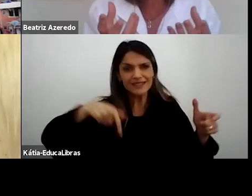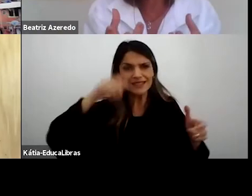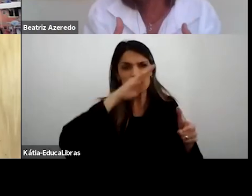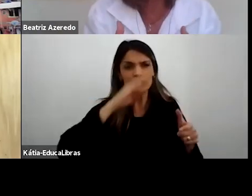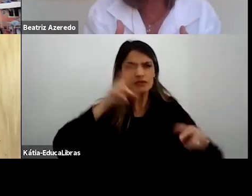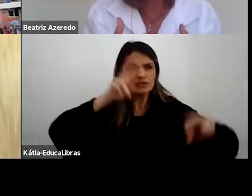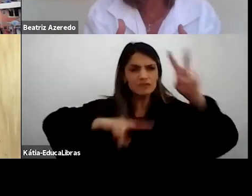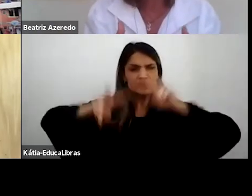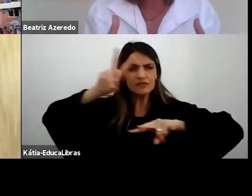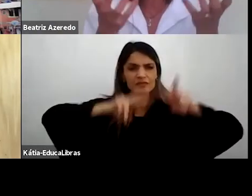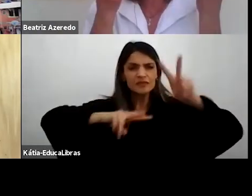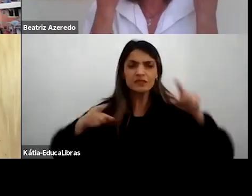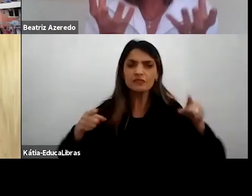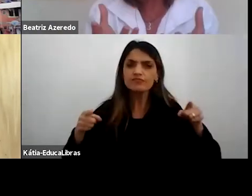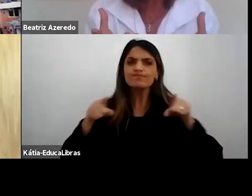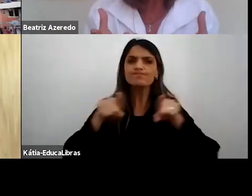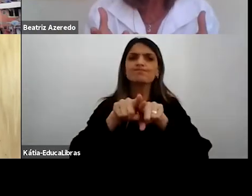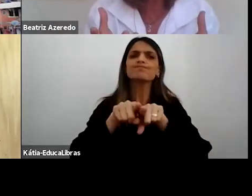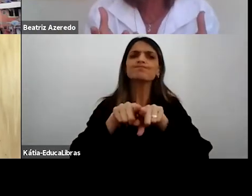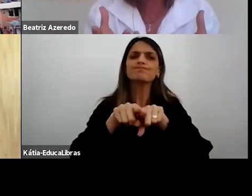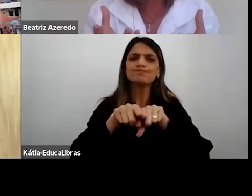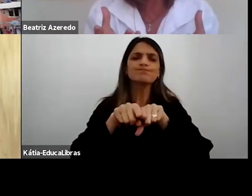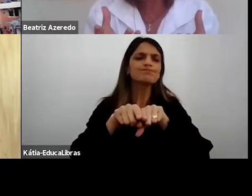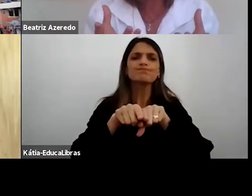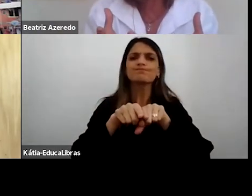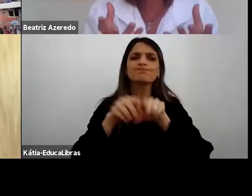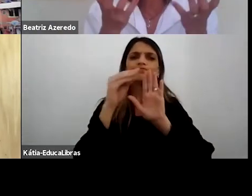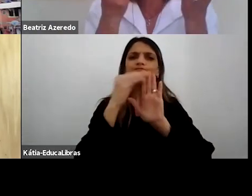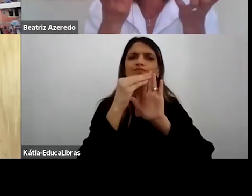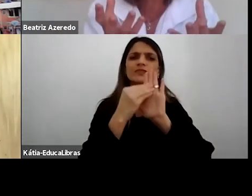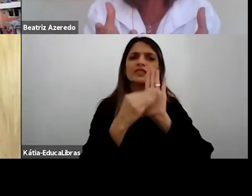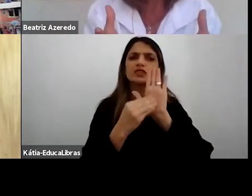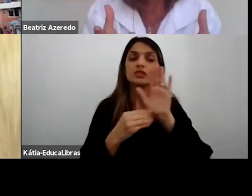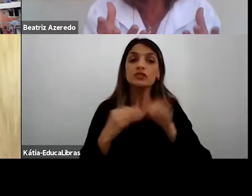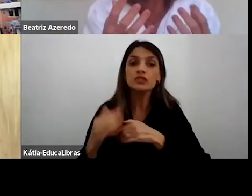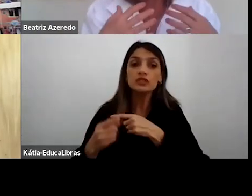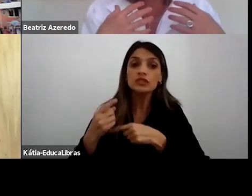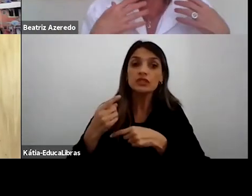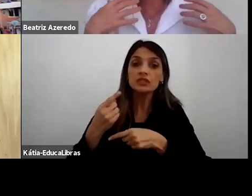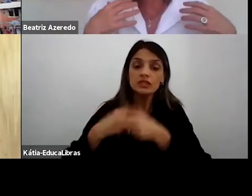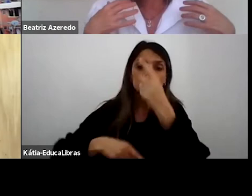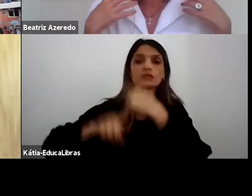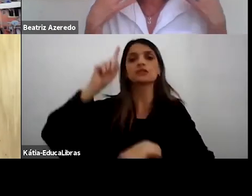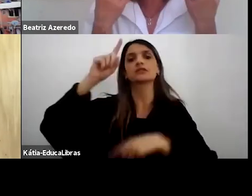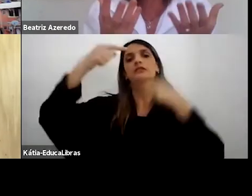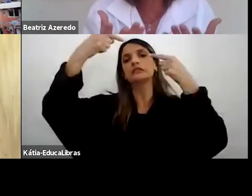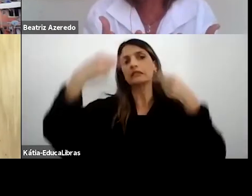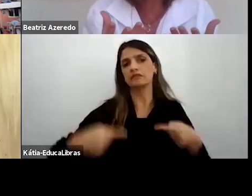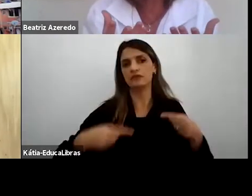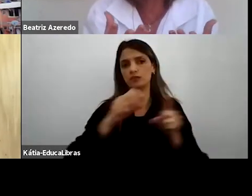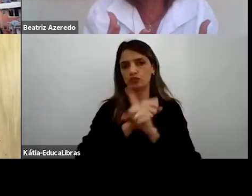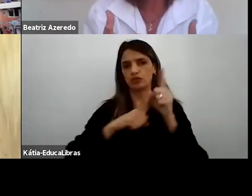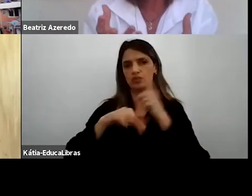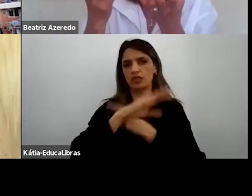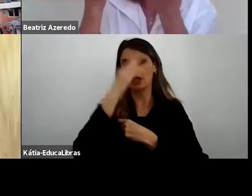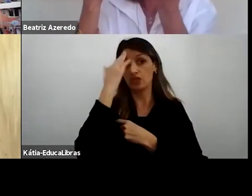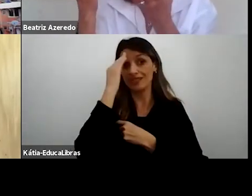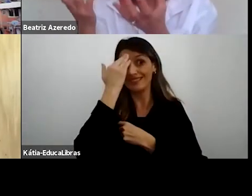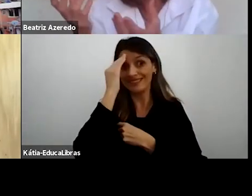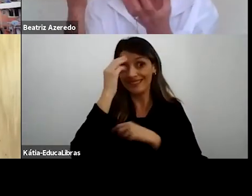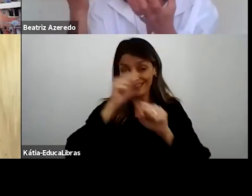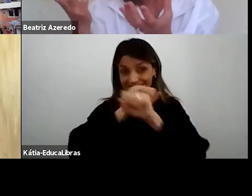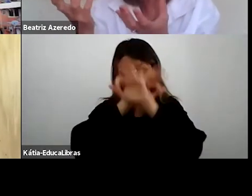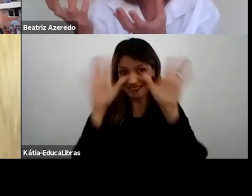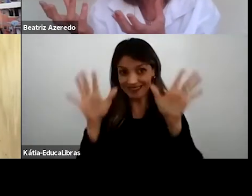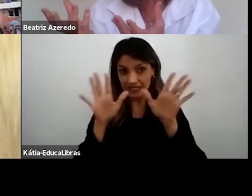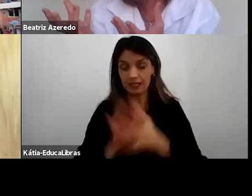visão compartilhada de qual é a nossa agenda de desenvolvimento, quais são os desafios. A sociedade entenda isso.